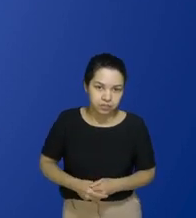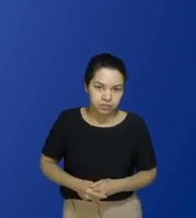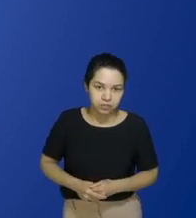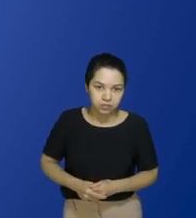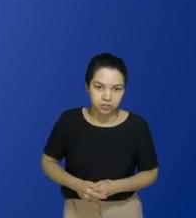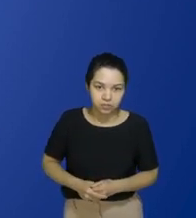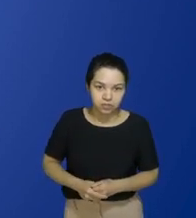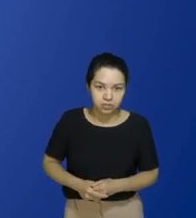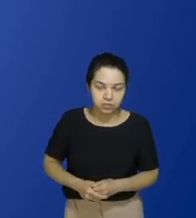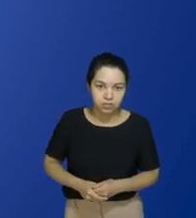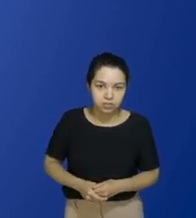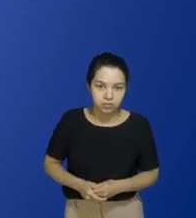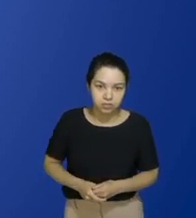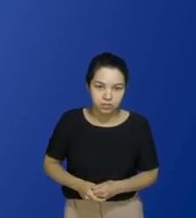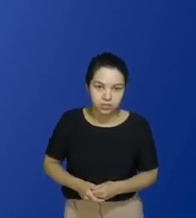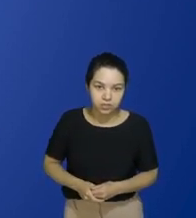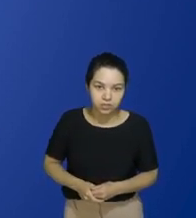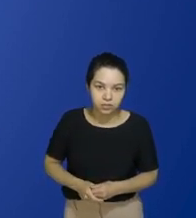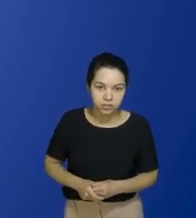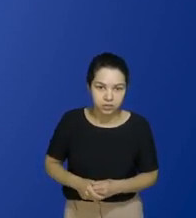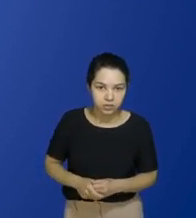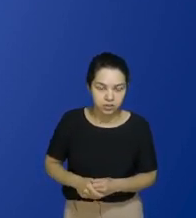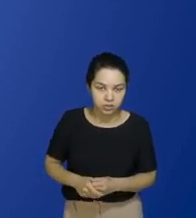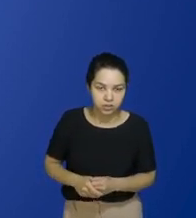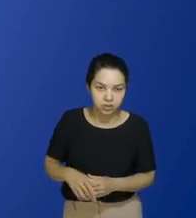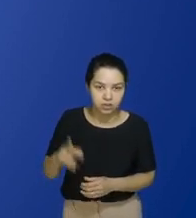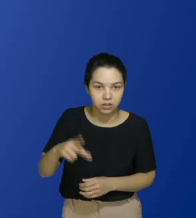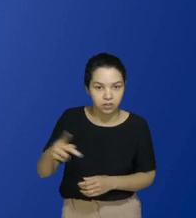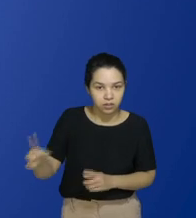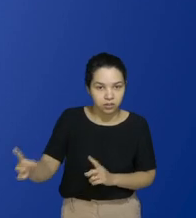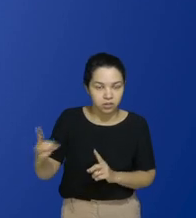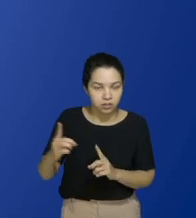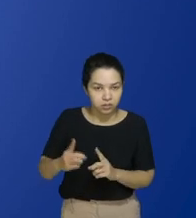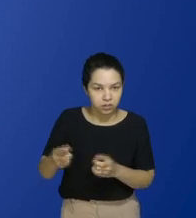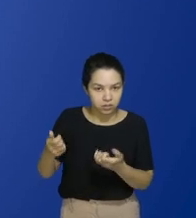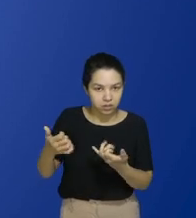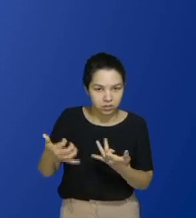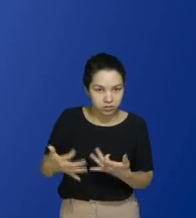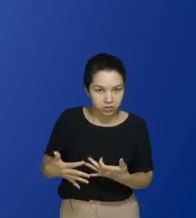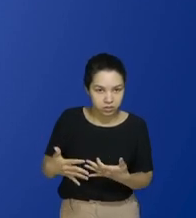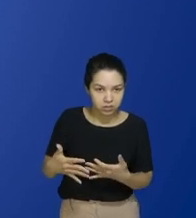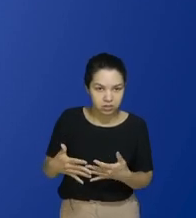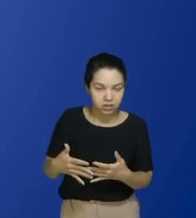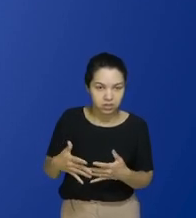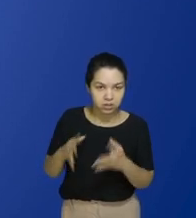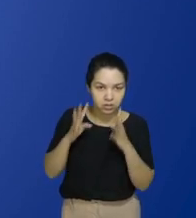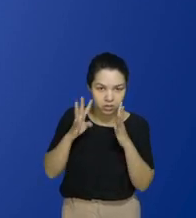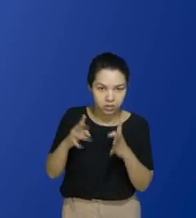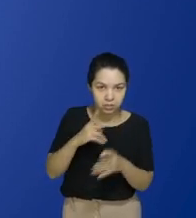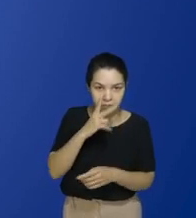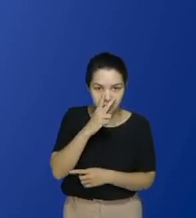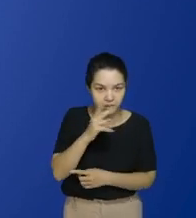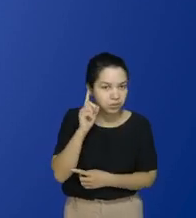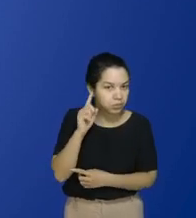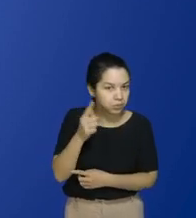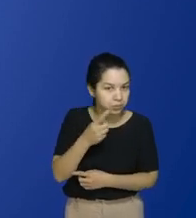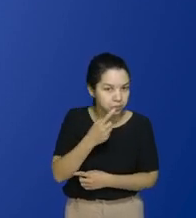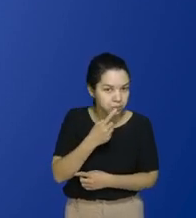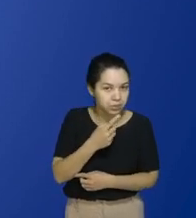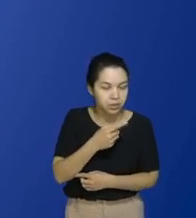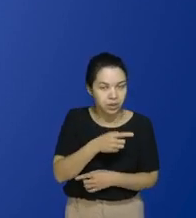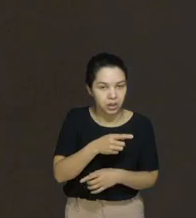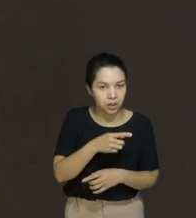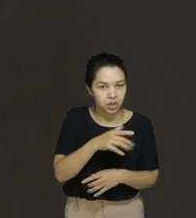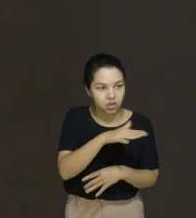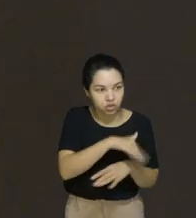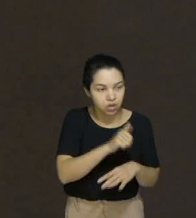escutar quando se dirige a palavra, né? Tem muita criança que as pessoas, que a mãe fala assim, ele parecia surdo, a gente chama, ele não olha. Não